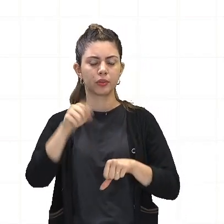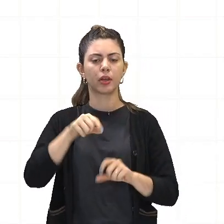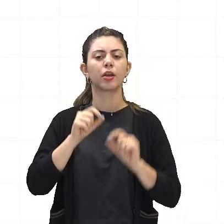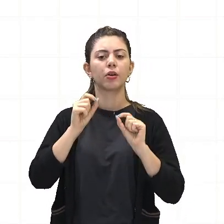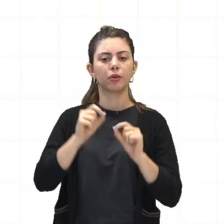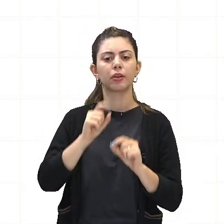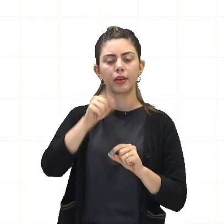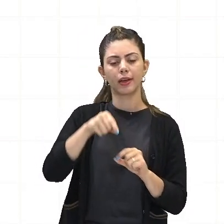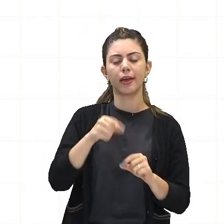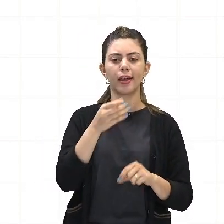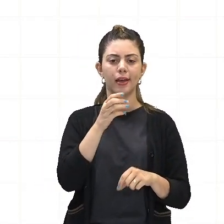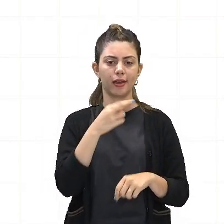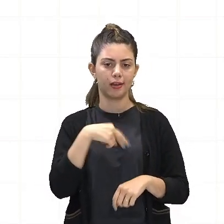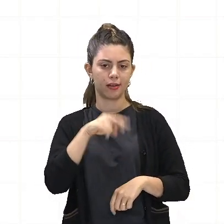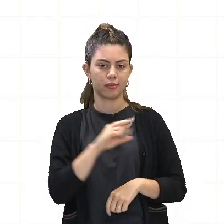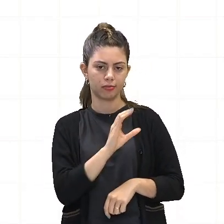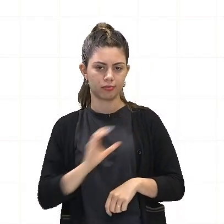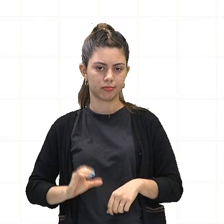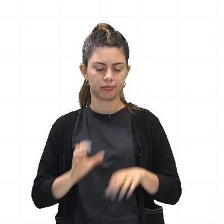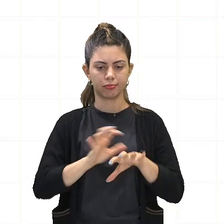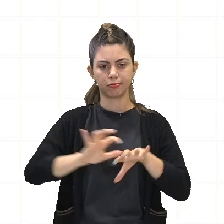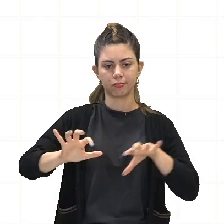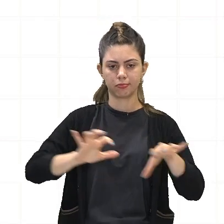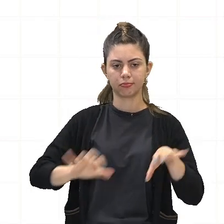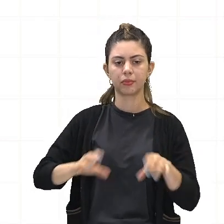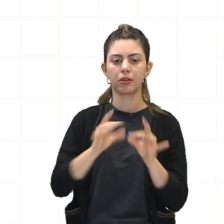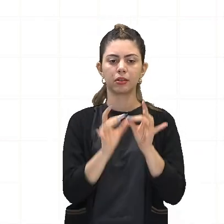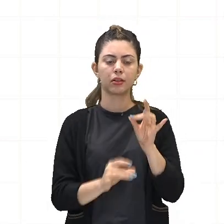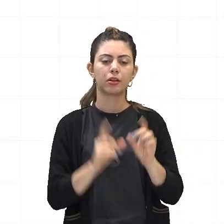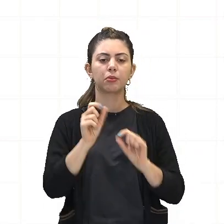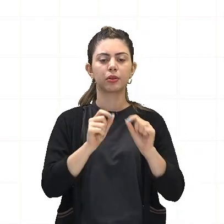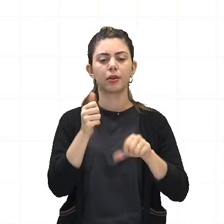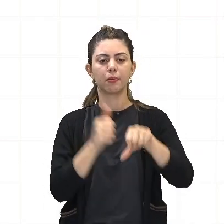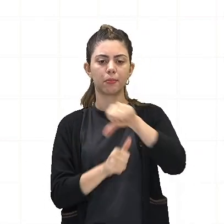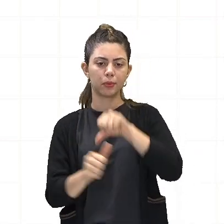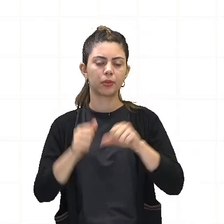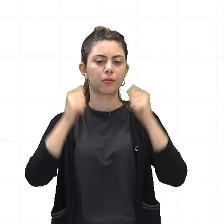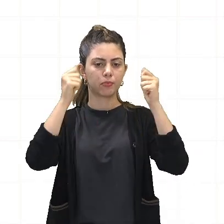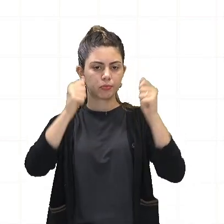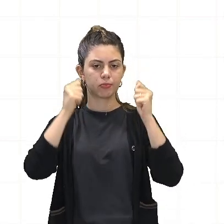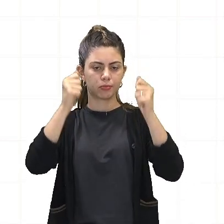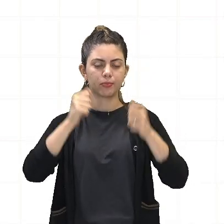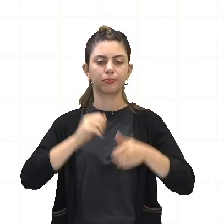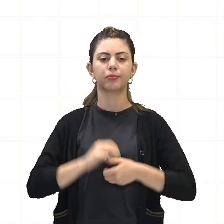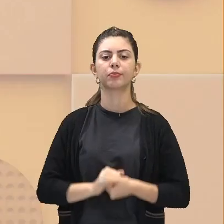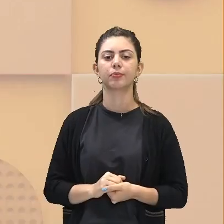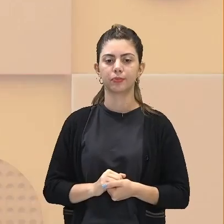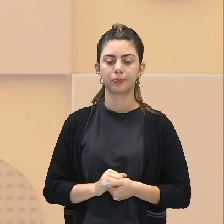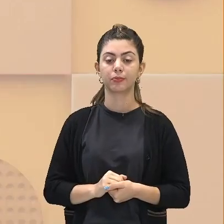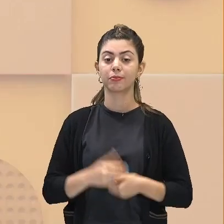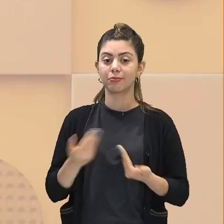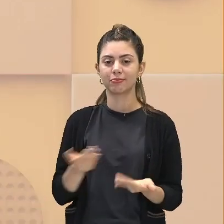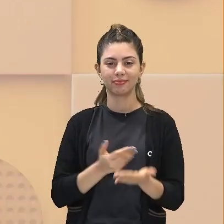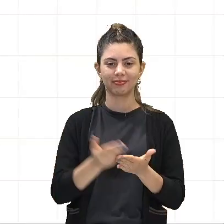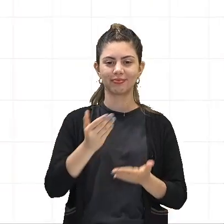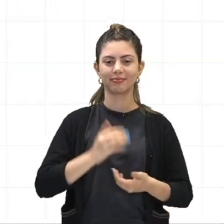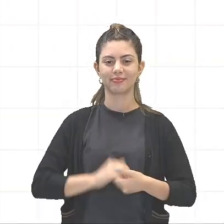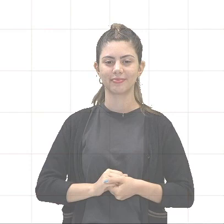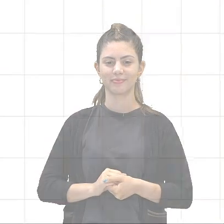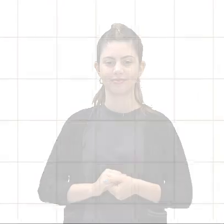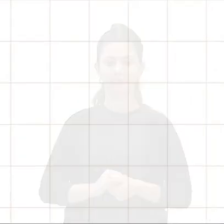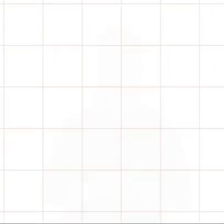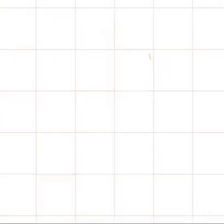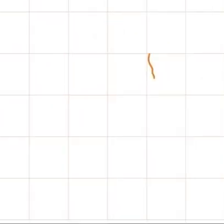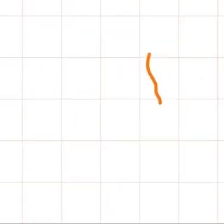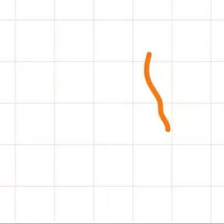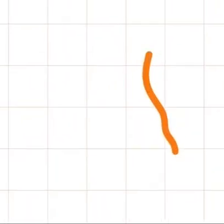estudantes do 7º ano, sejam muito bem-vindos a mais uma aula. Eu sou a professora Shirley Botelho, do componente de